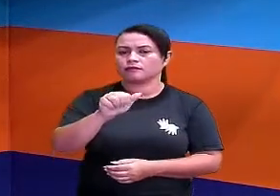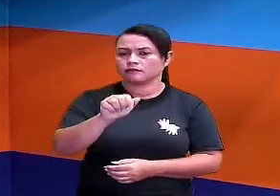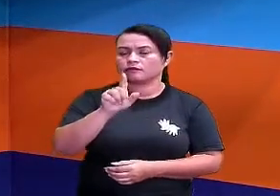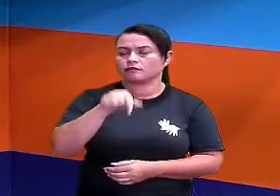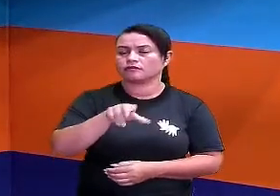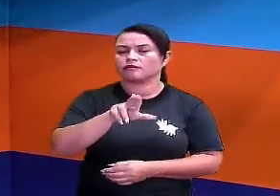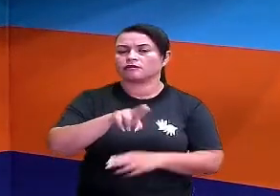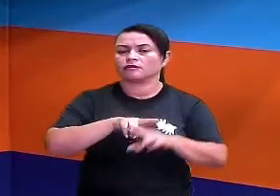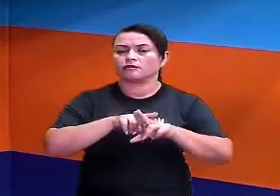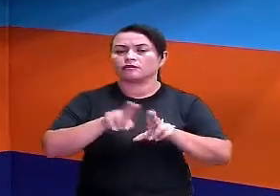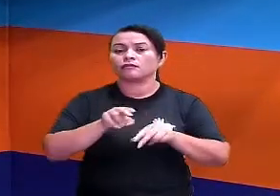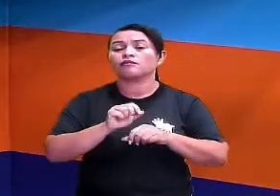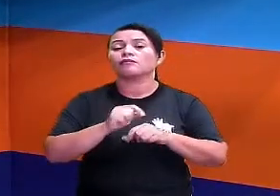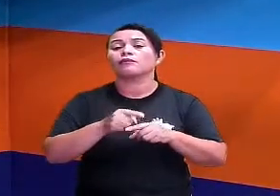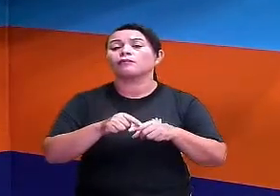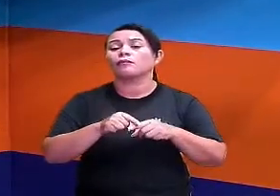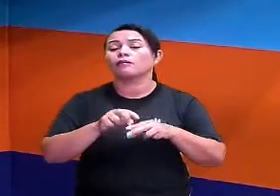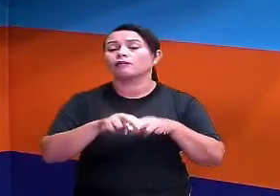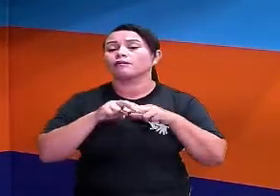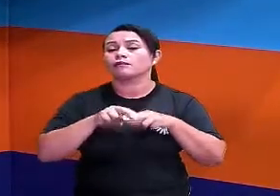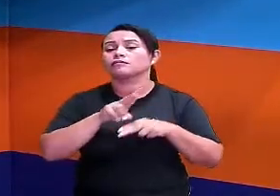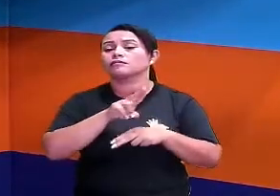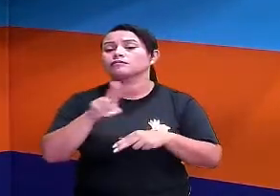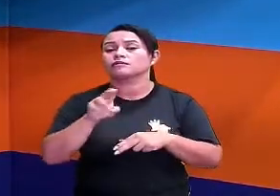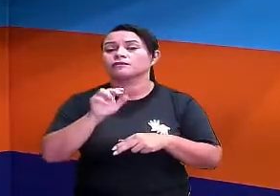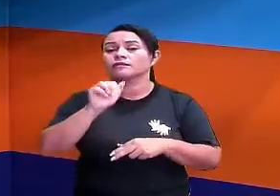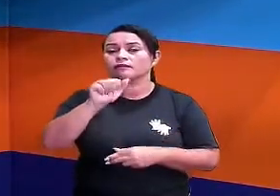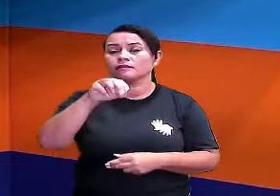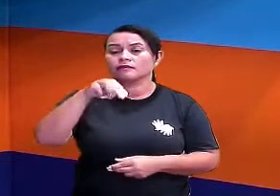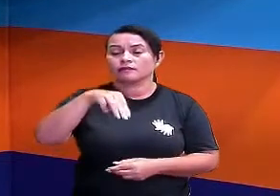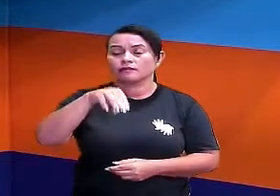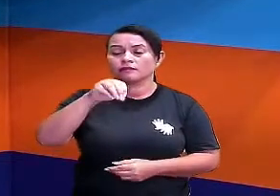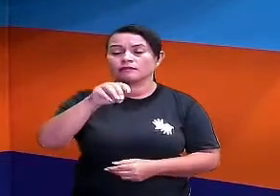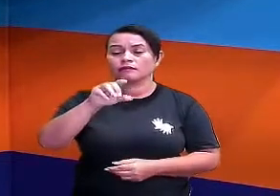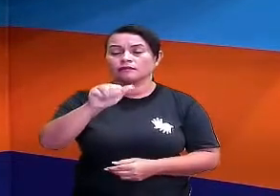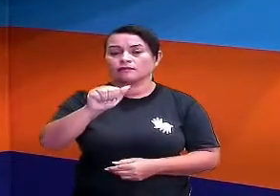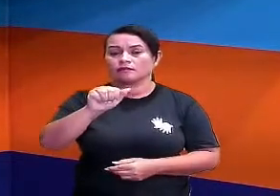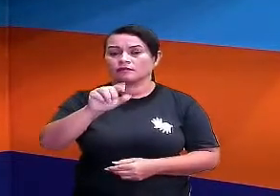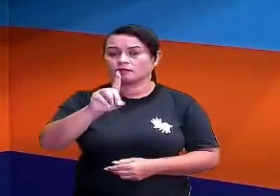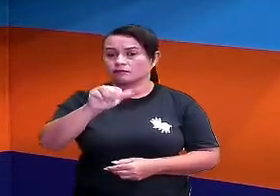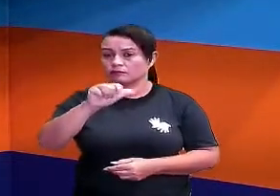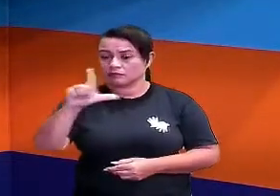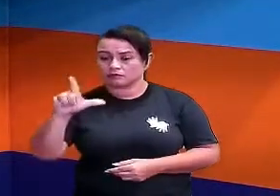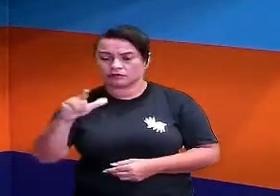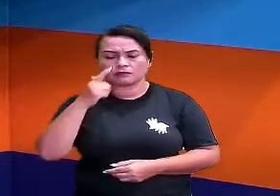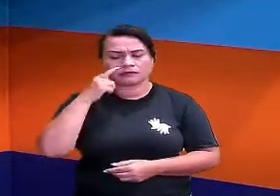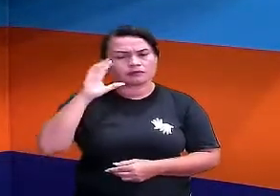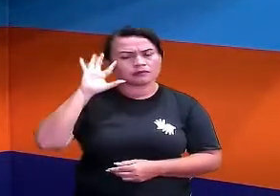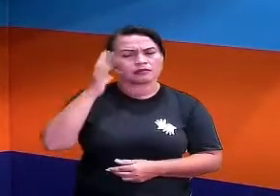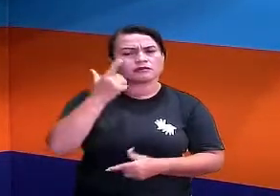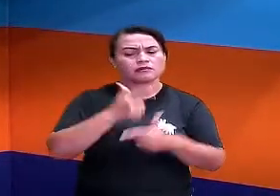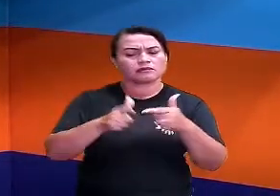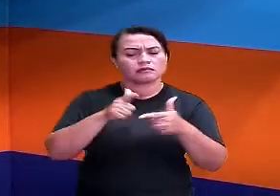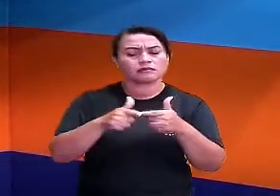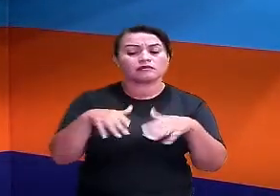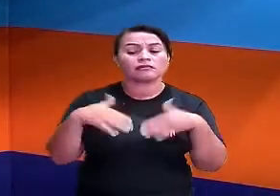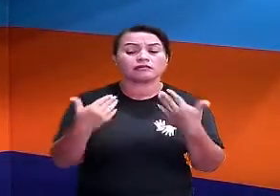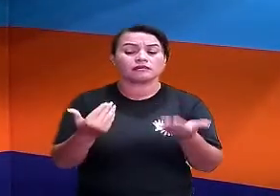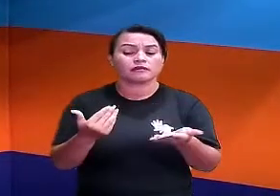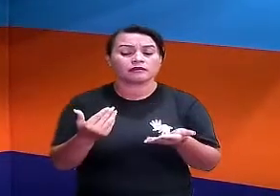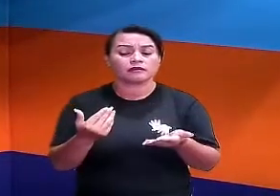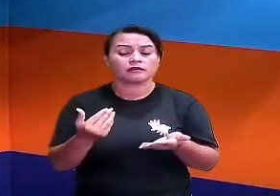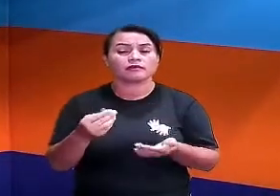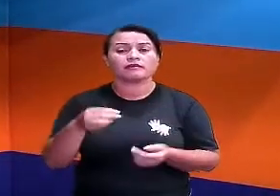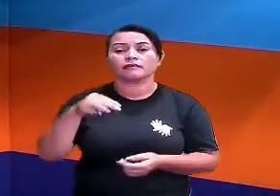é amodal. Vamos então à resolução do problema? Vamos lá. A gente precisa descobrir quem é a média, quem é